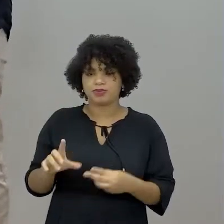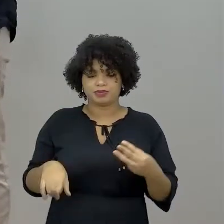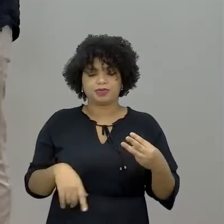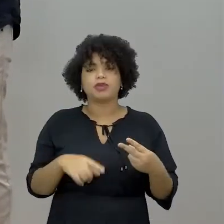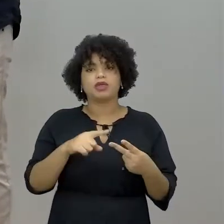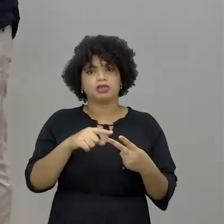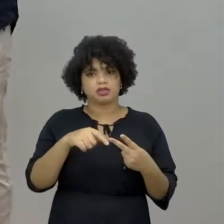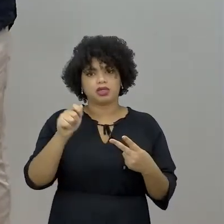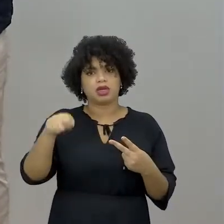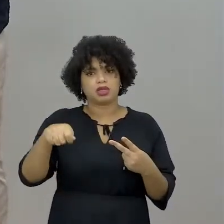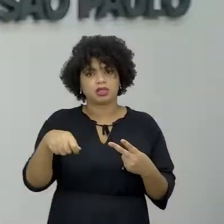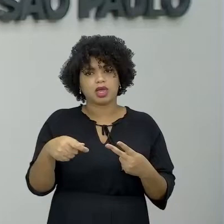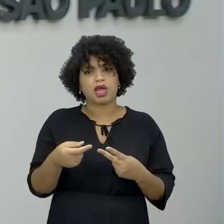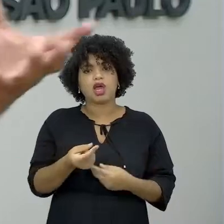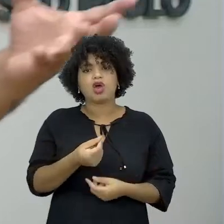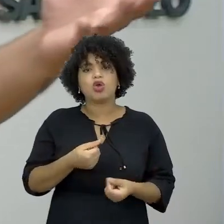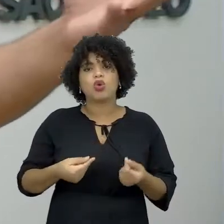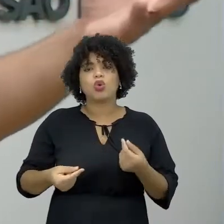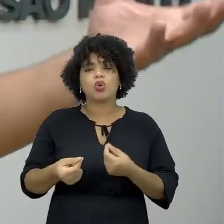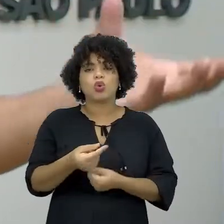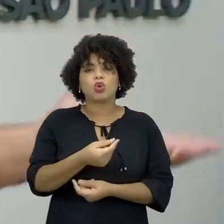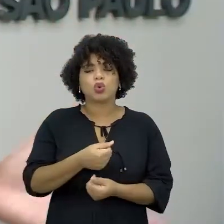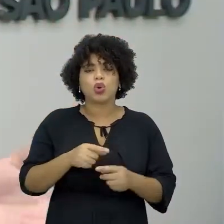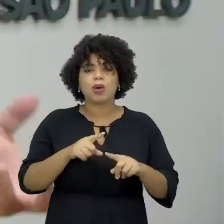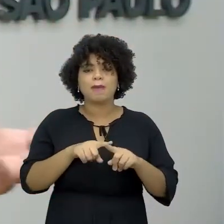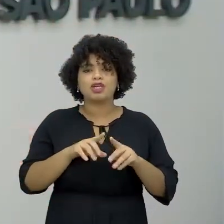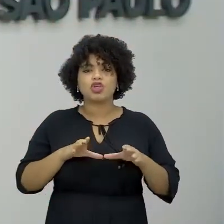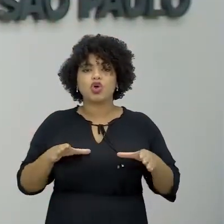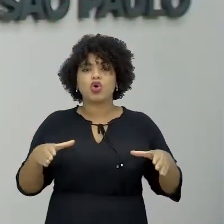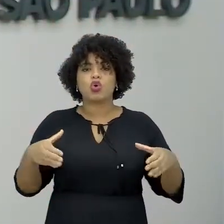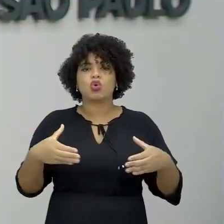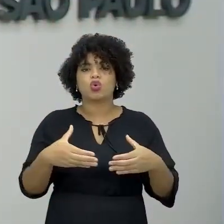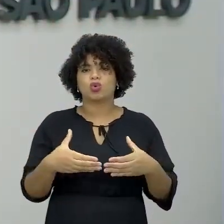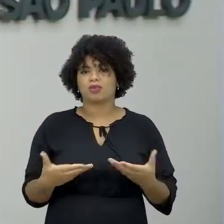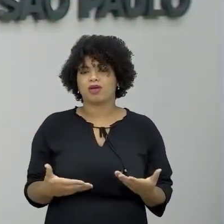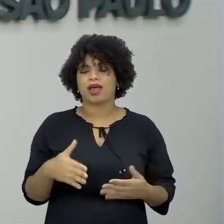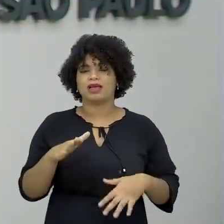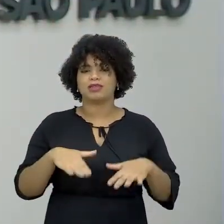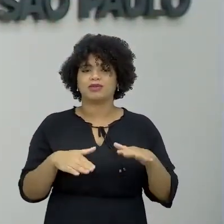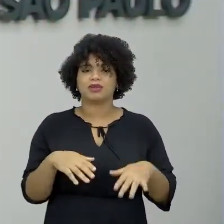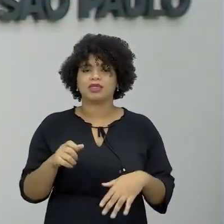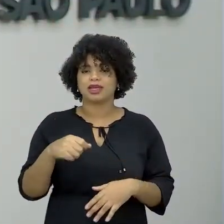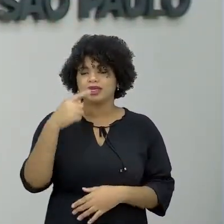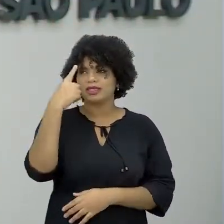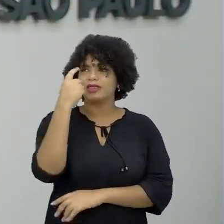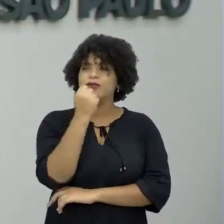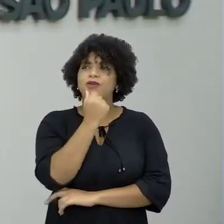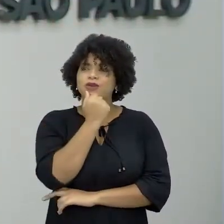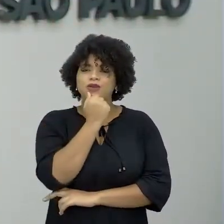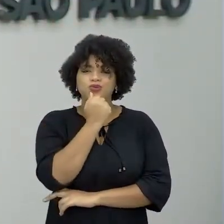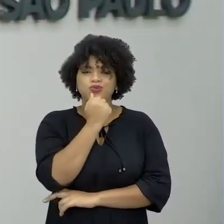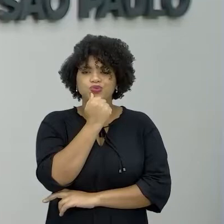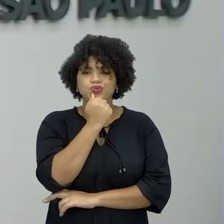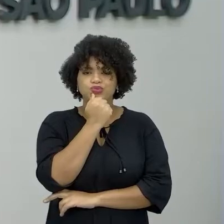gerar lucro, mas ele gera lucro para um grupo que está em carência. Então pode ser montar aí, vamos dizer assim,